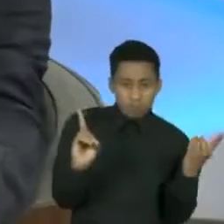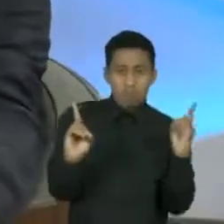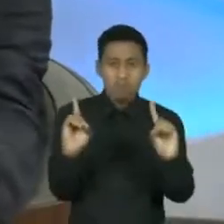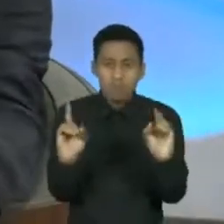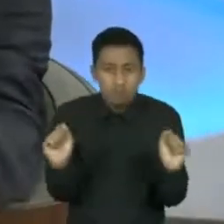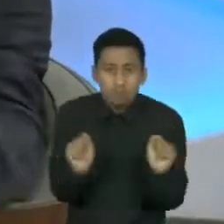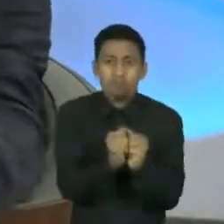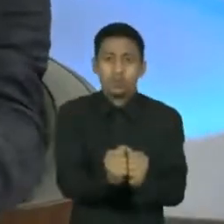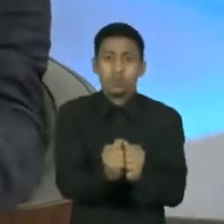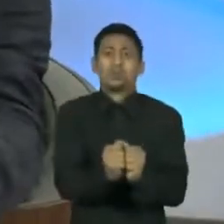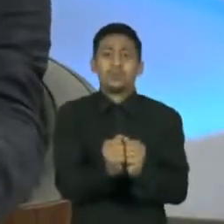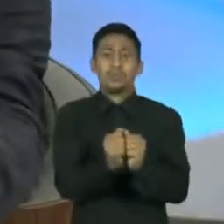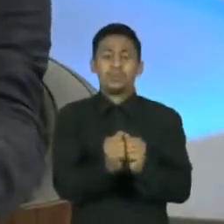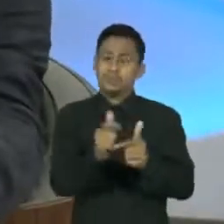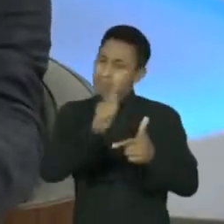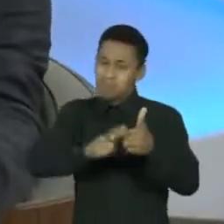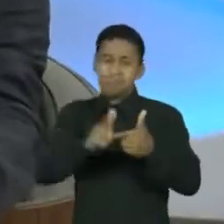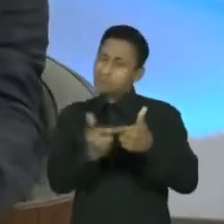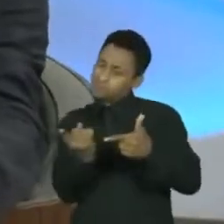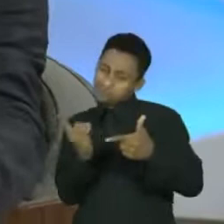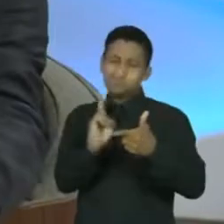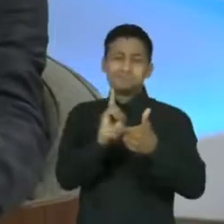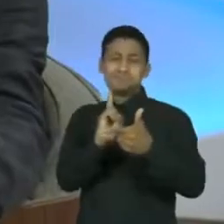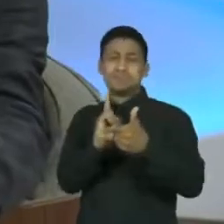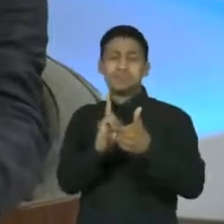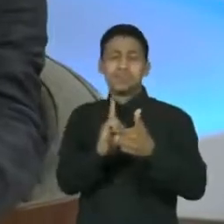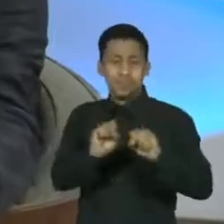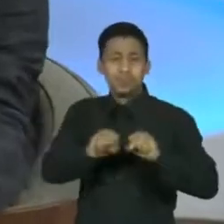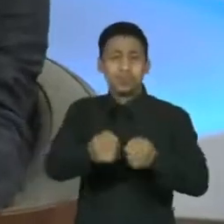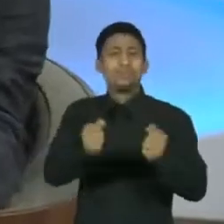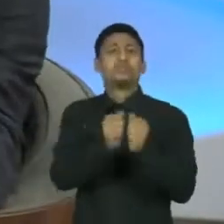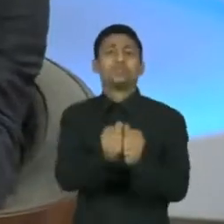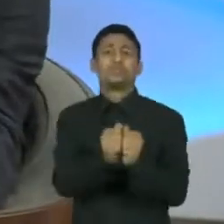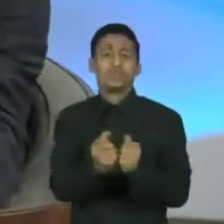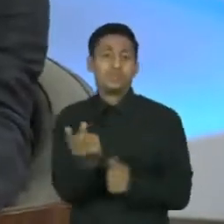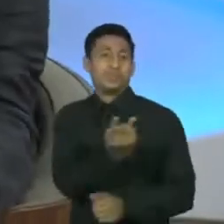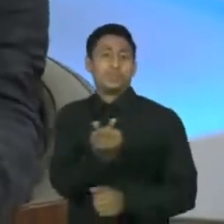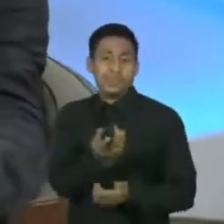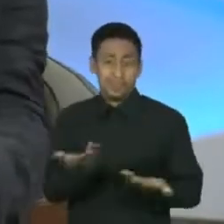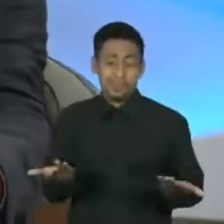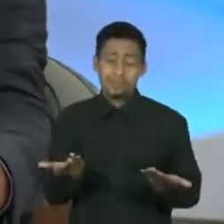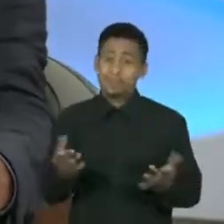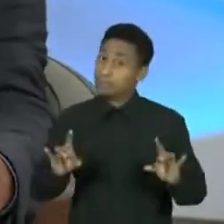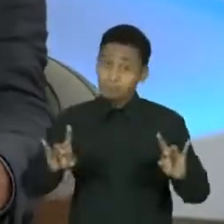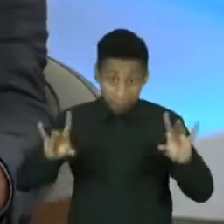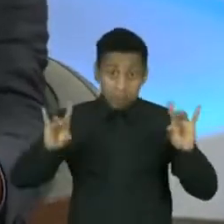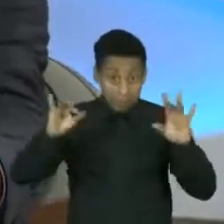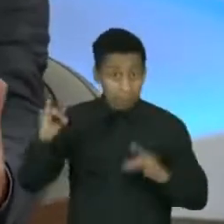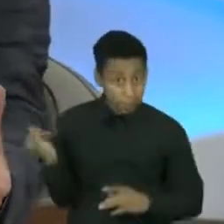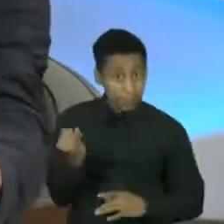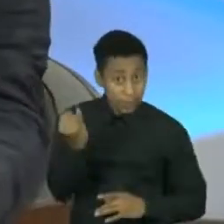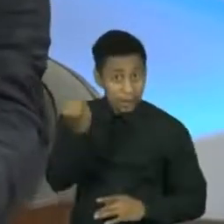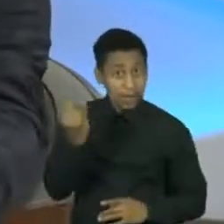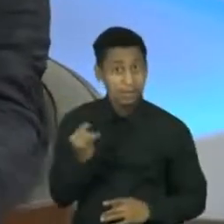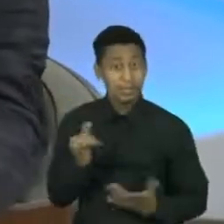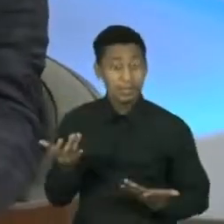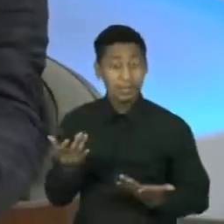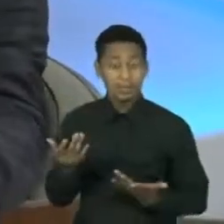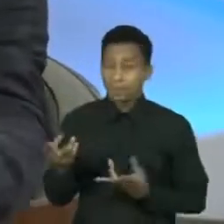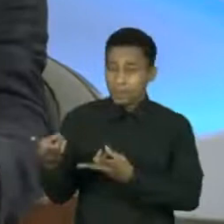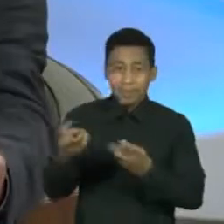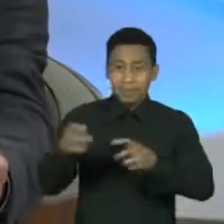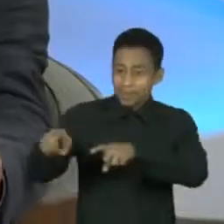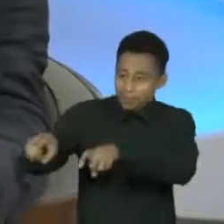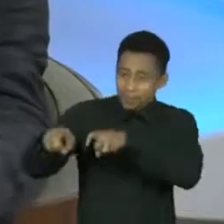do romance elas estão juntas é é algo muito precioso muito valioso o que eu vi no campo